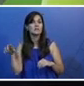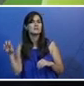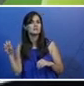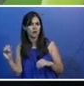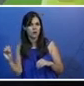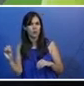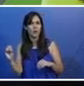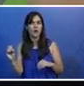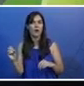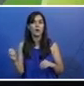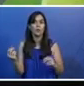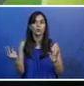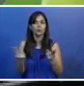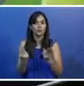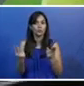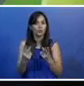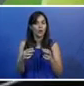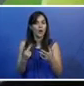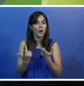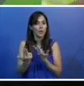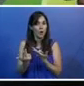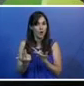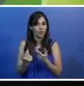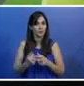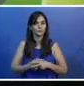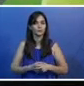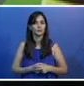igualadas. Aqui eu tenho alguns exemplos.